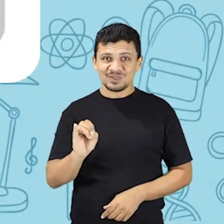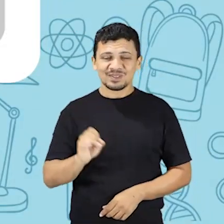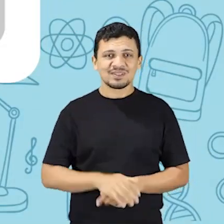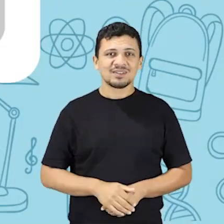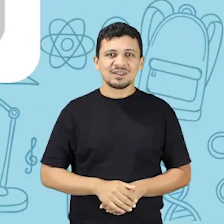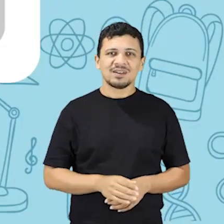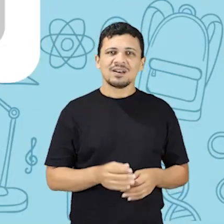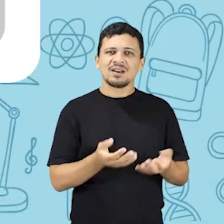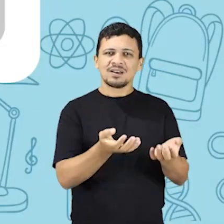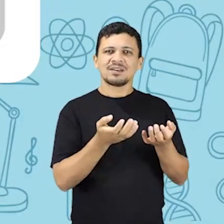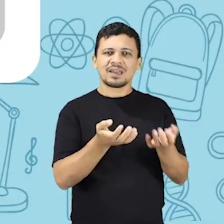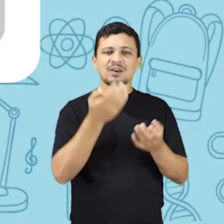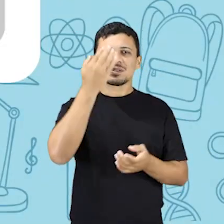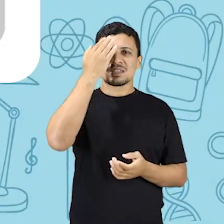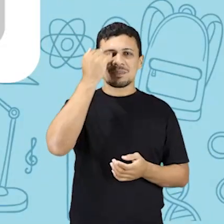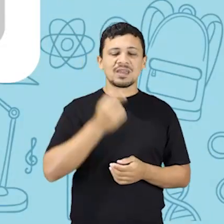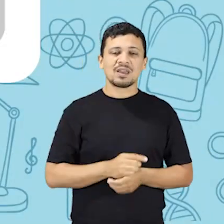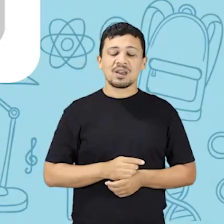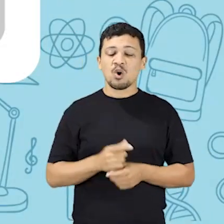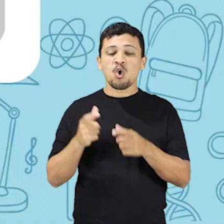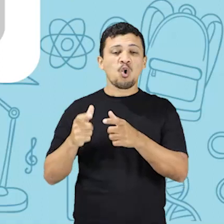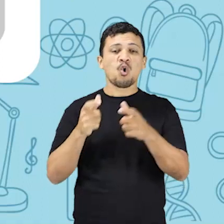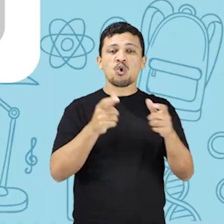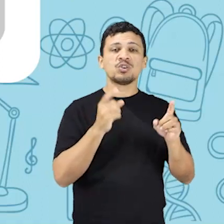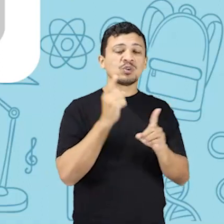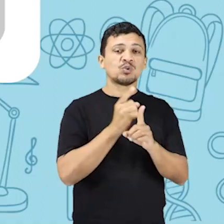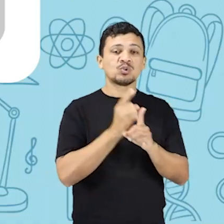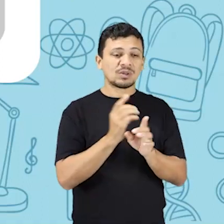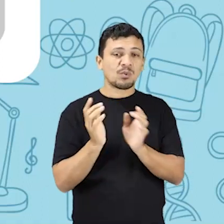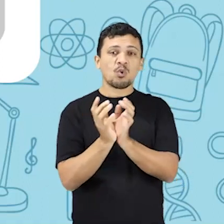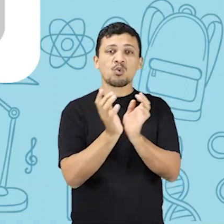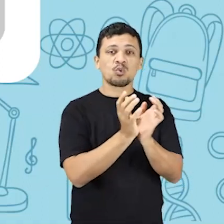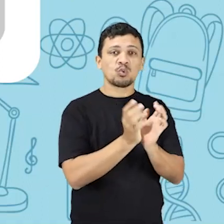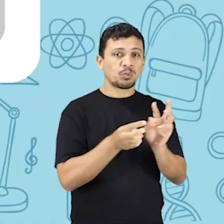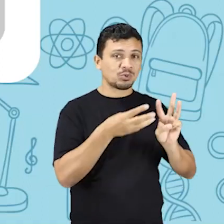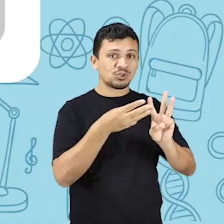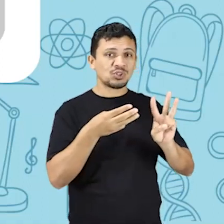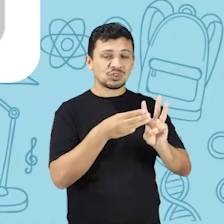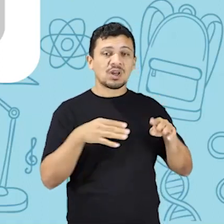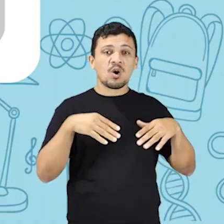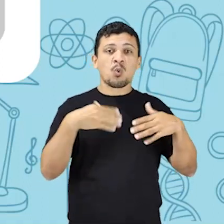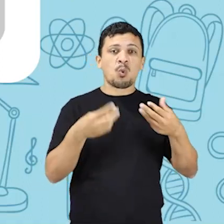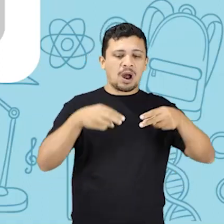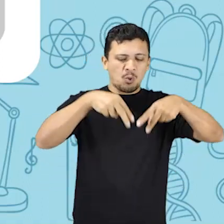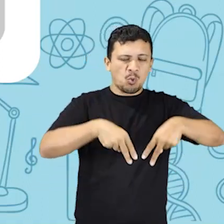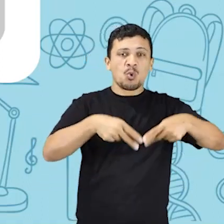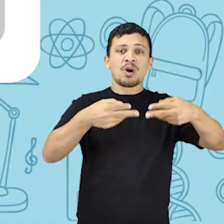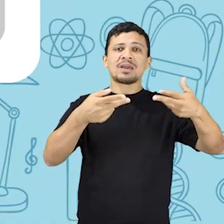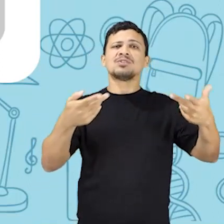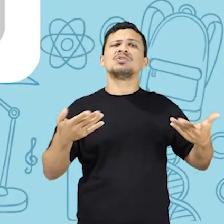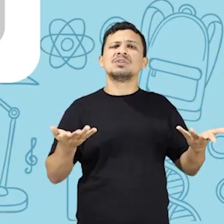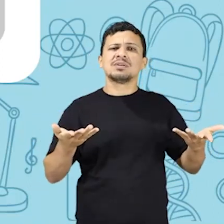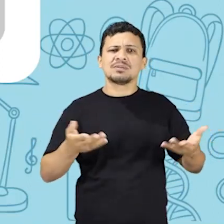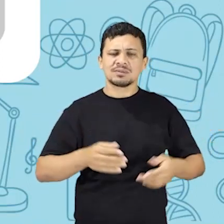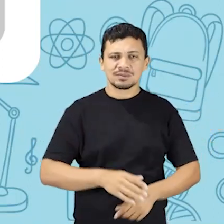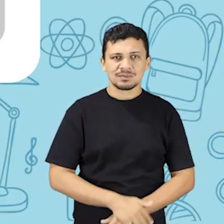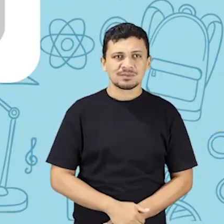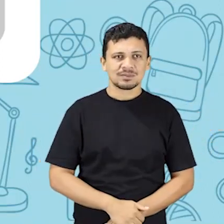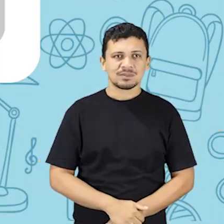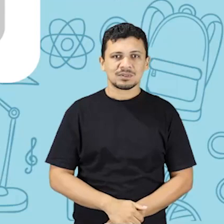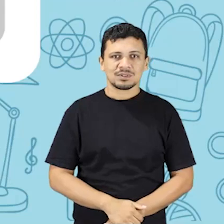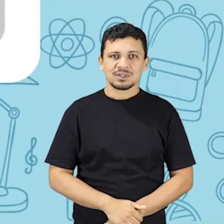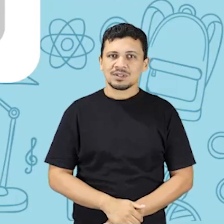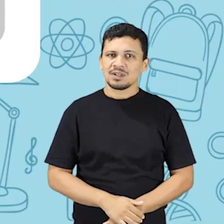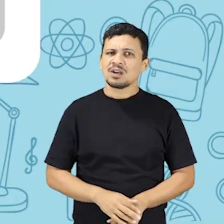pessoal? Gostaria de saber onde encontramos grupos indígenas e quais são as etnias? Qual